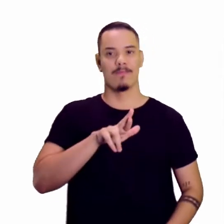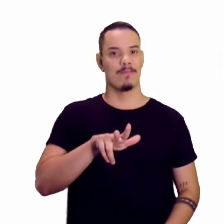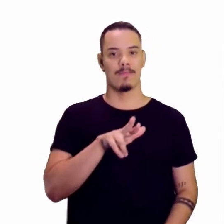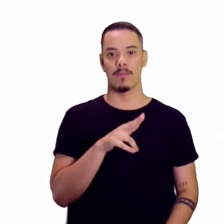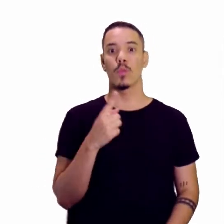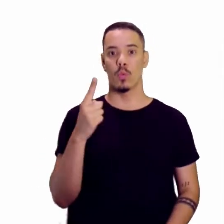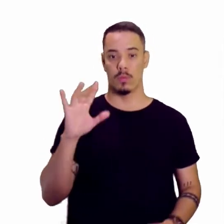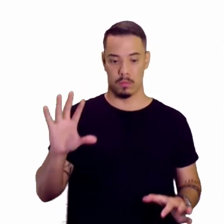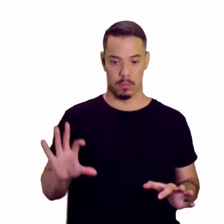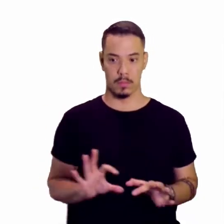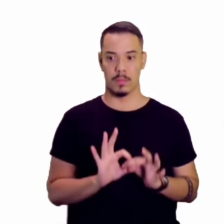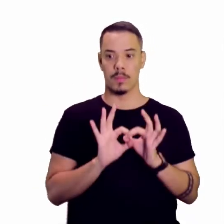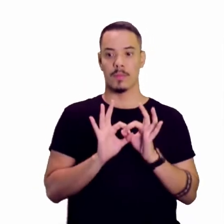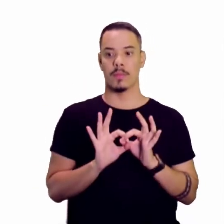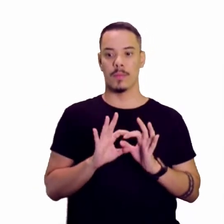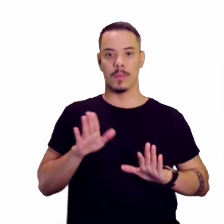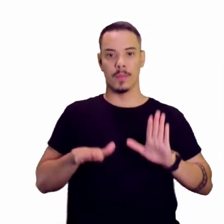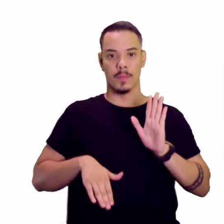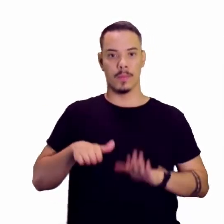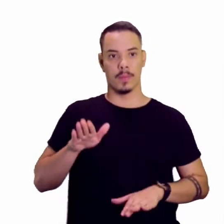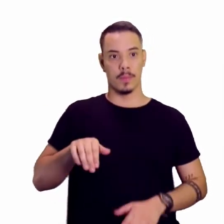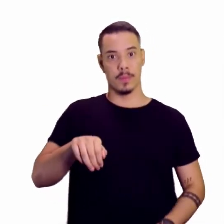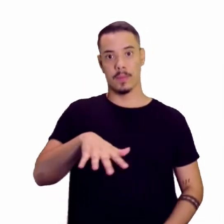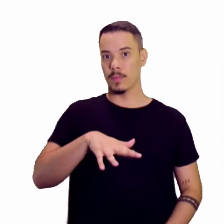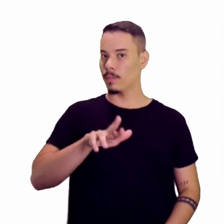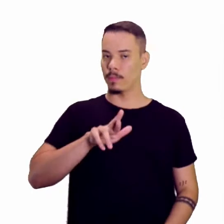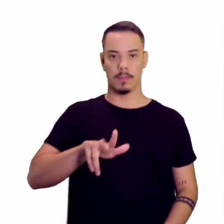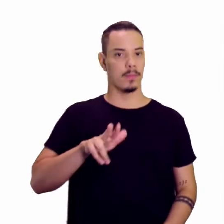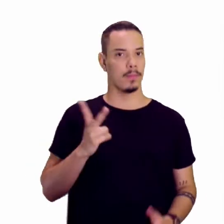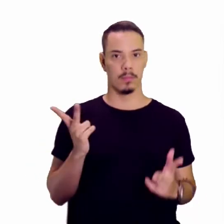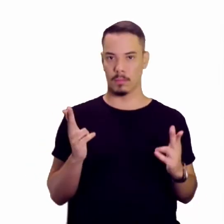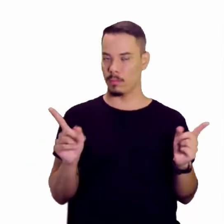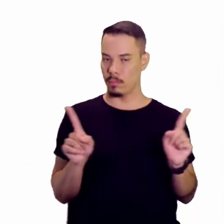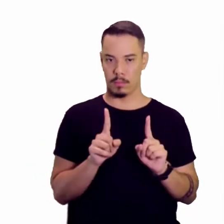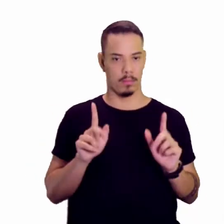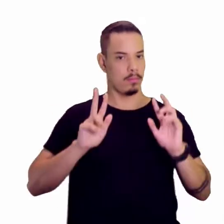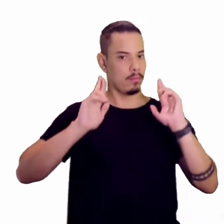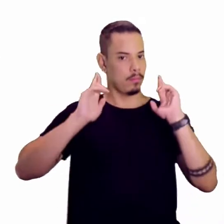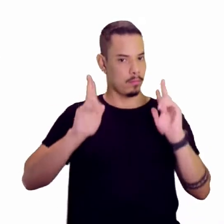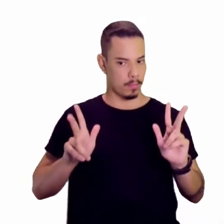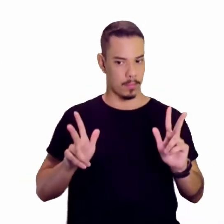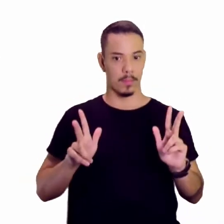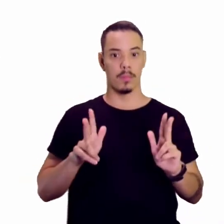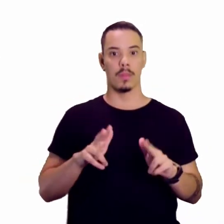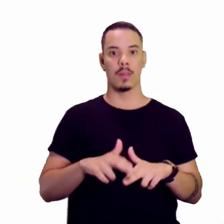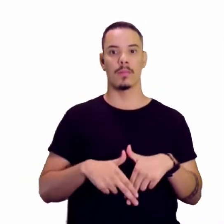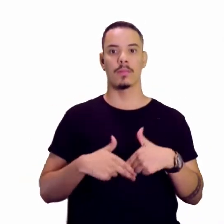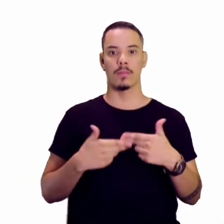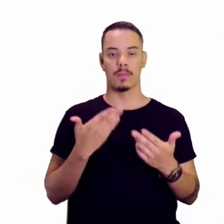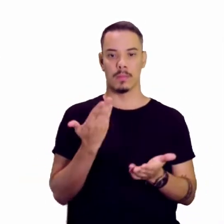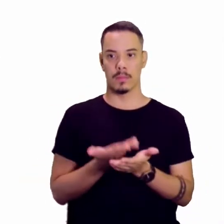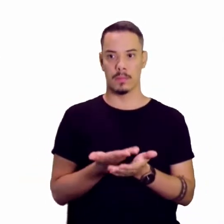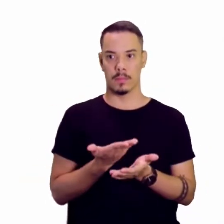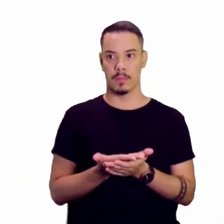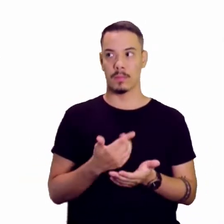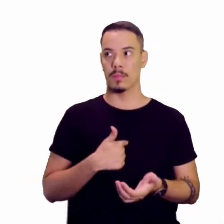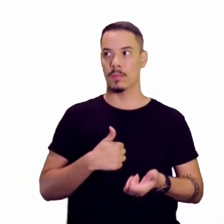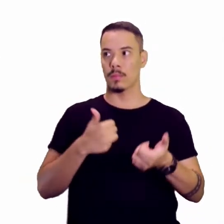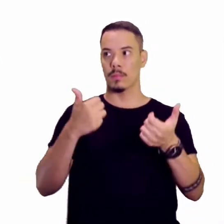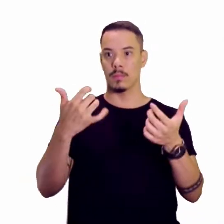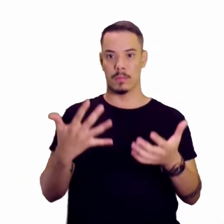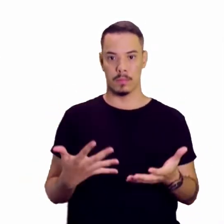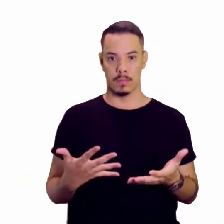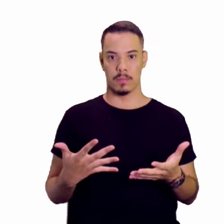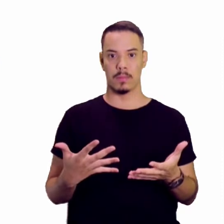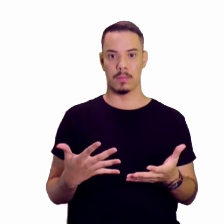está ligado ao outro, dependendo da situação, mas não é a mesma coisa, né, Décio? E nessa aula nós vamos ver isso daí. Não